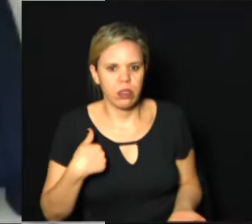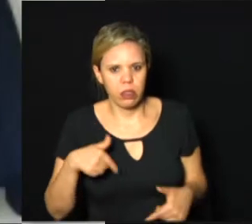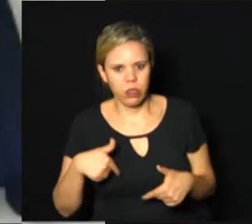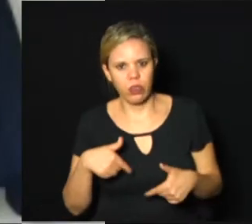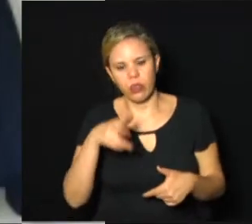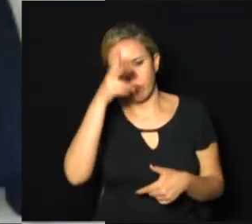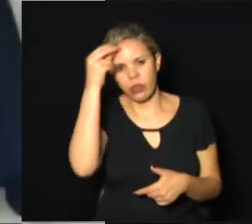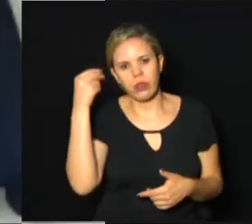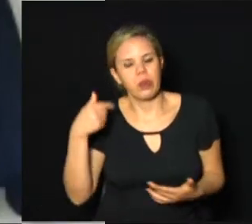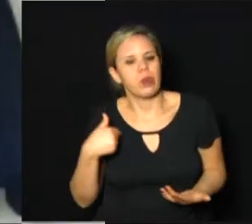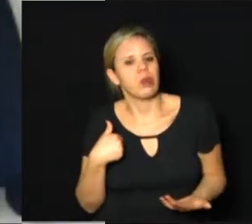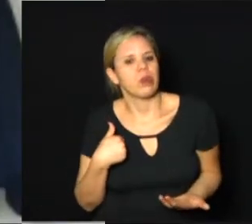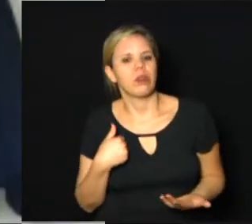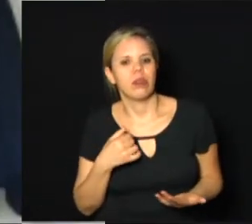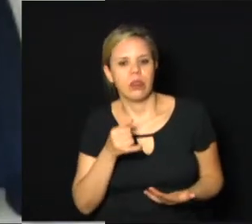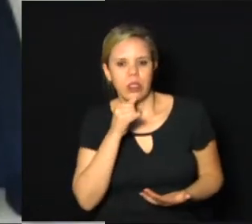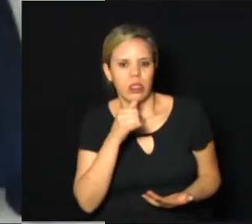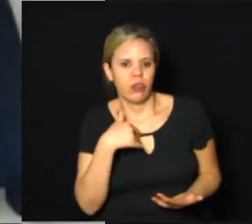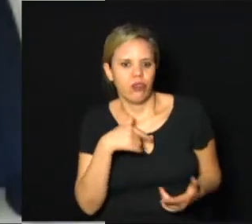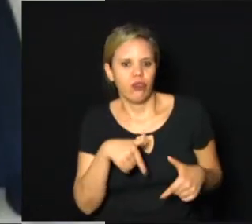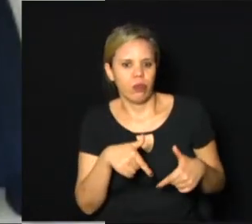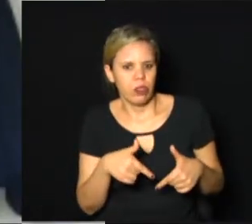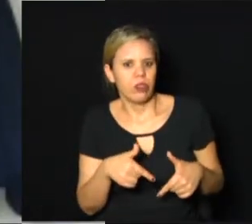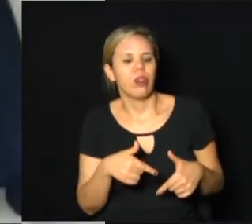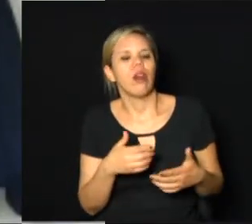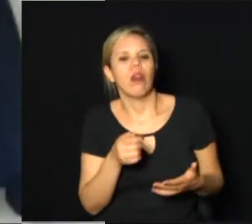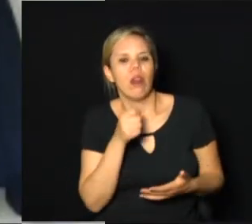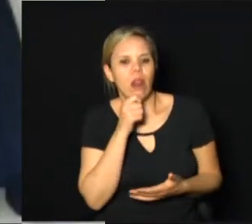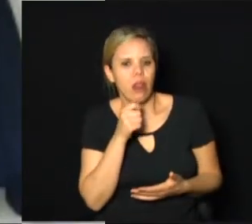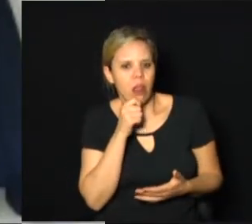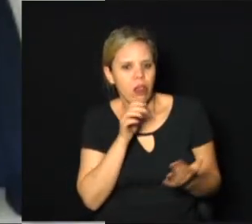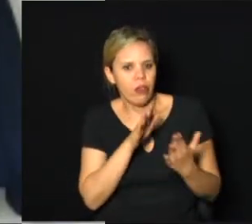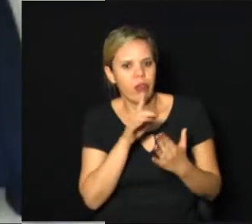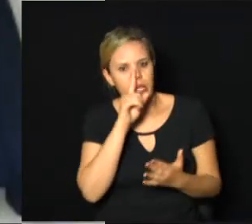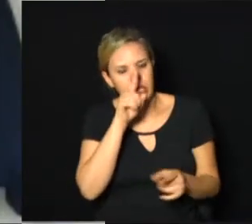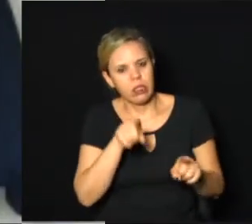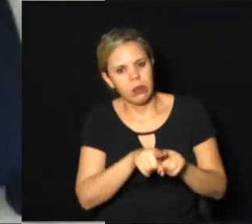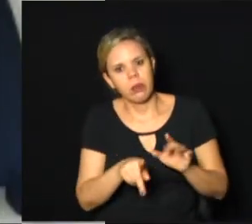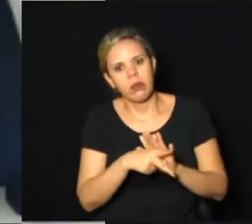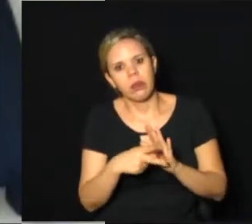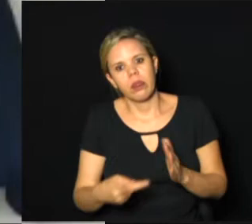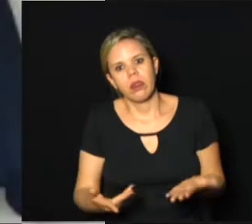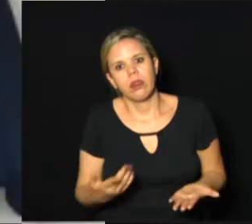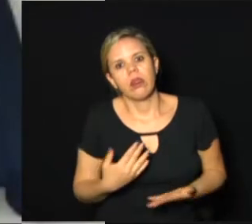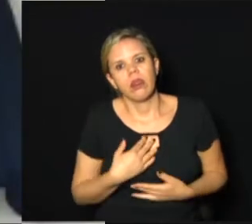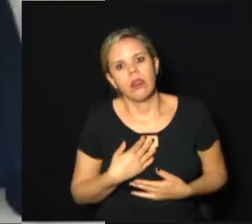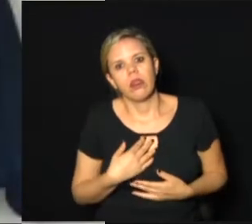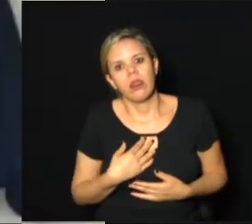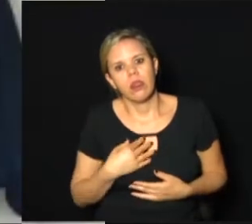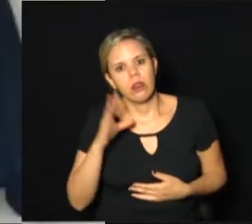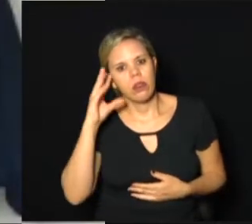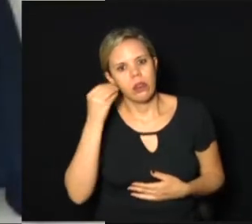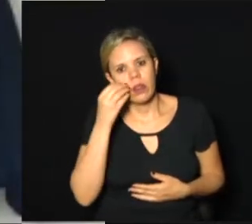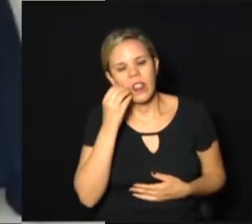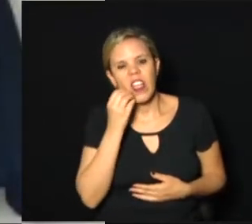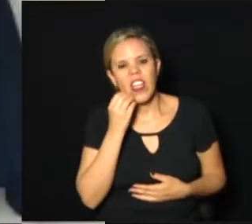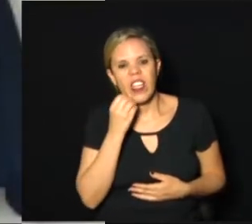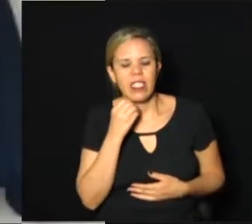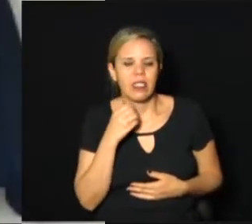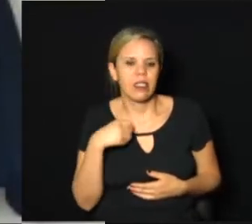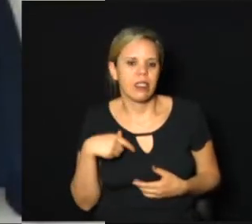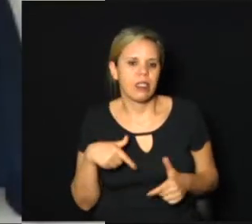trabalhador da rede, mas estou licenciado, se eu estivesse na linha de frente, né, não é legislar em causa própria. Então, mas eu estou entendendo que